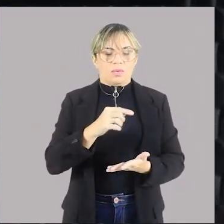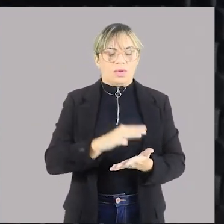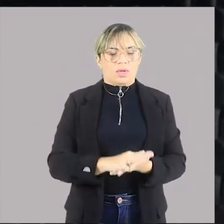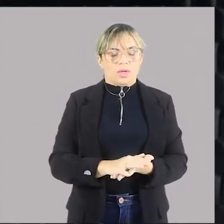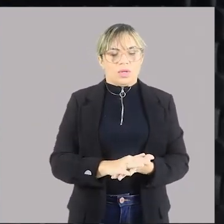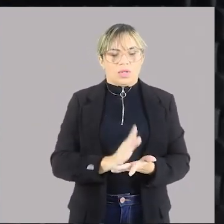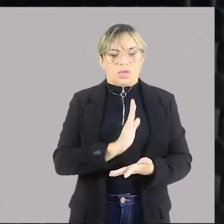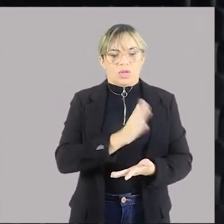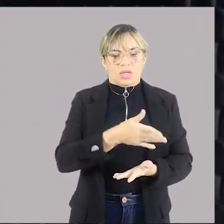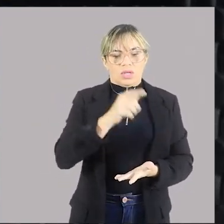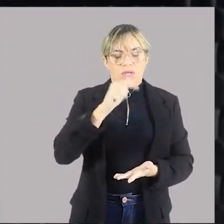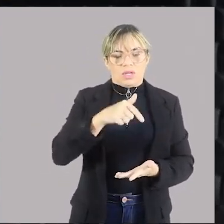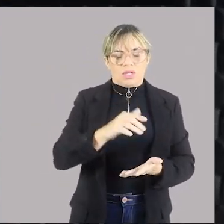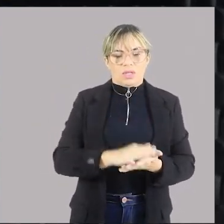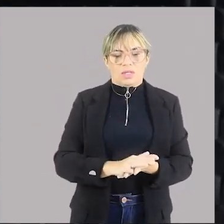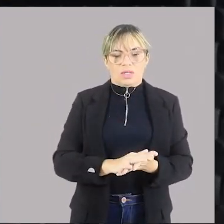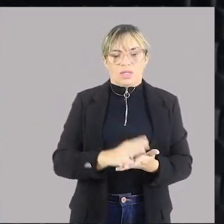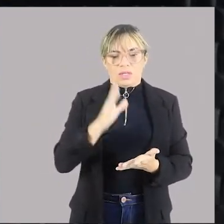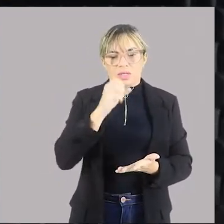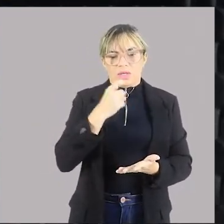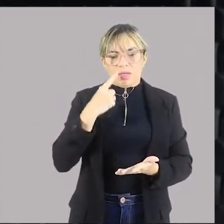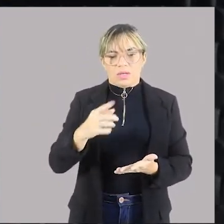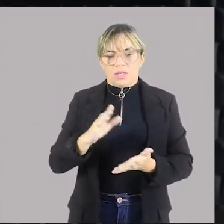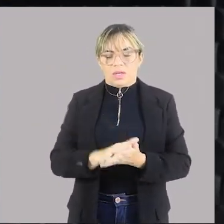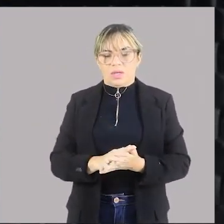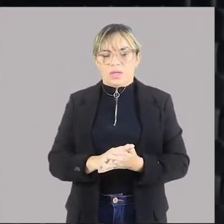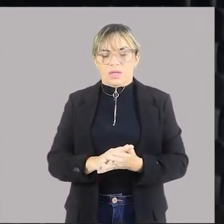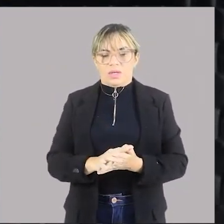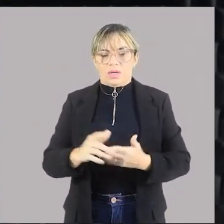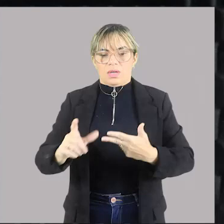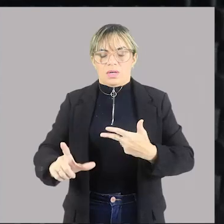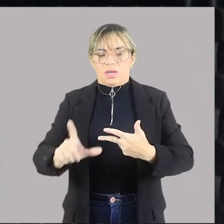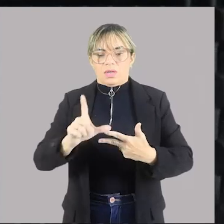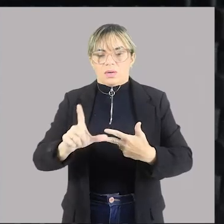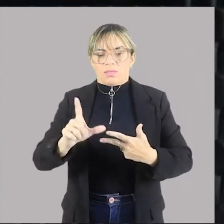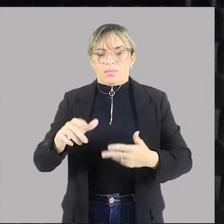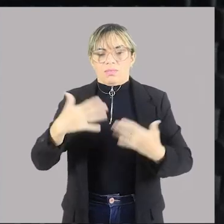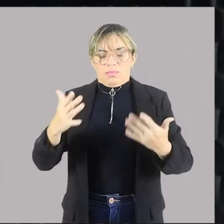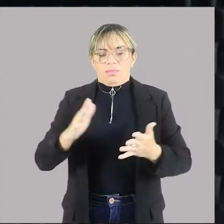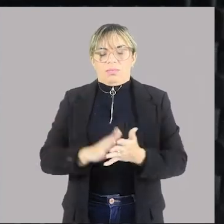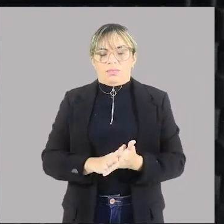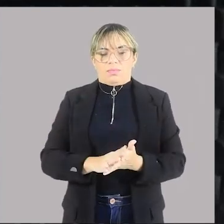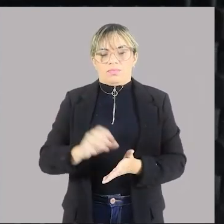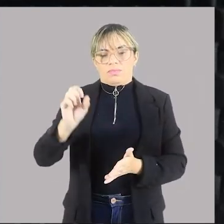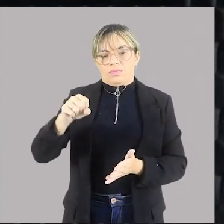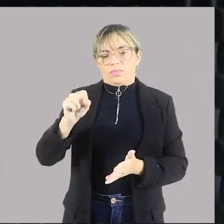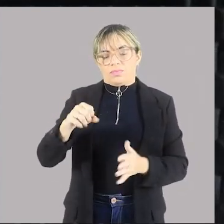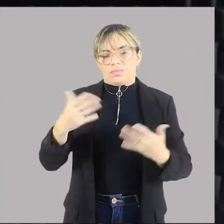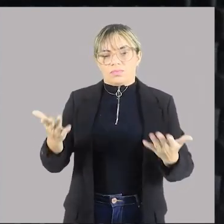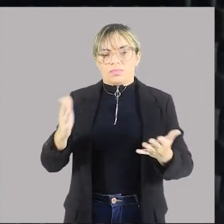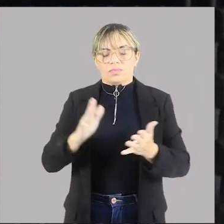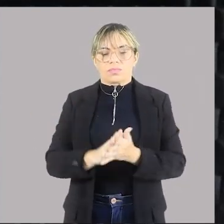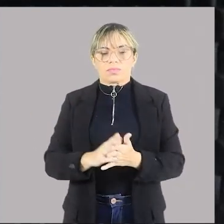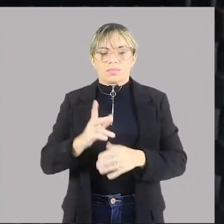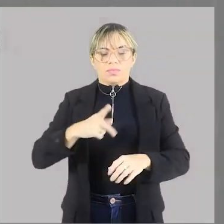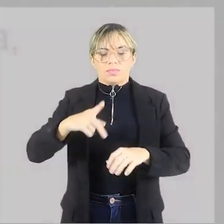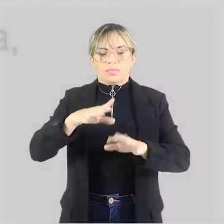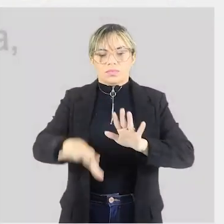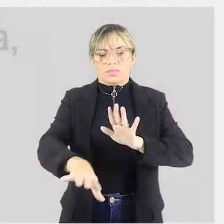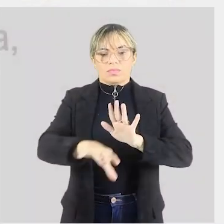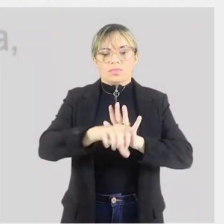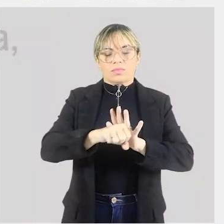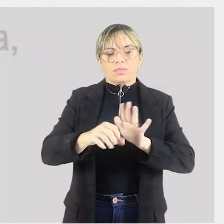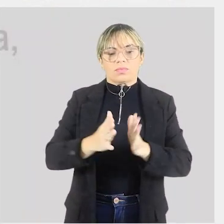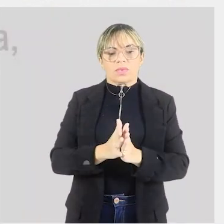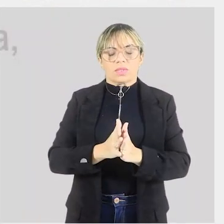mesma coisa acontece com a função legislativa. Ela, sim, busca concretizar os fins do Estado, mas de maneira abstrata,